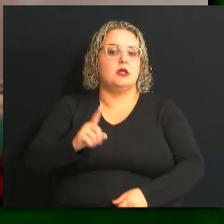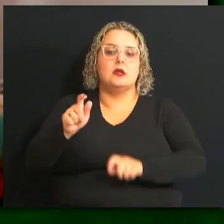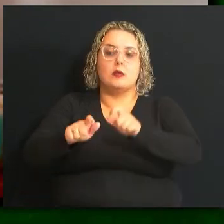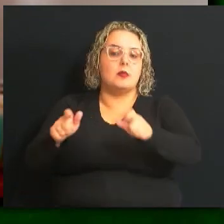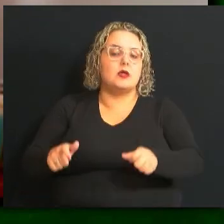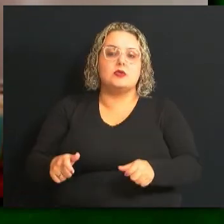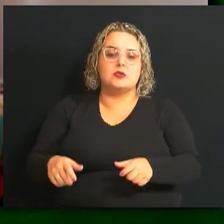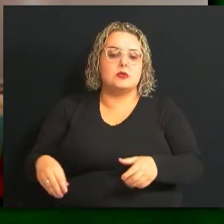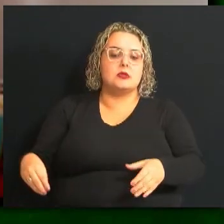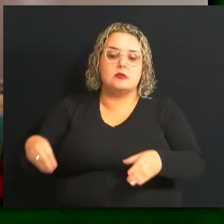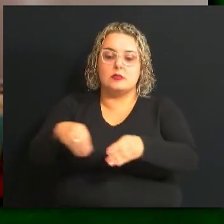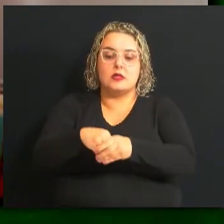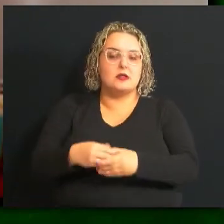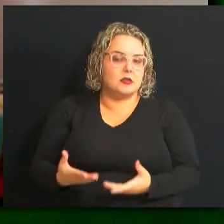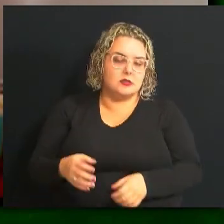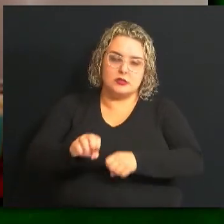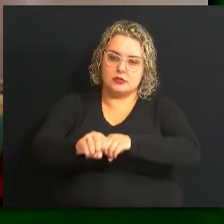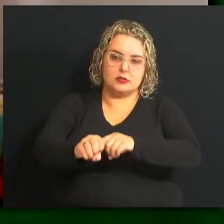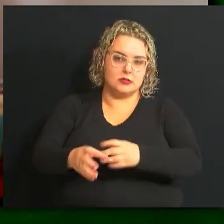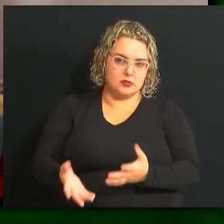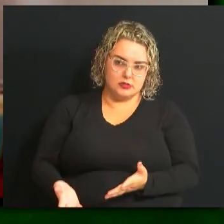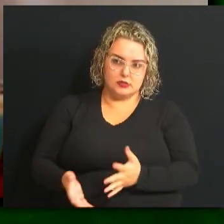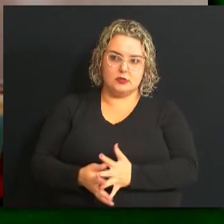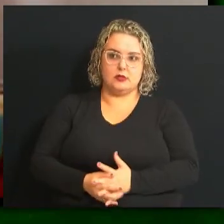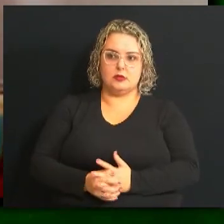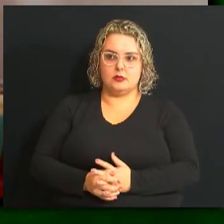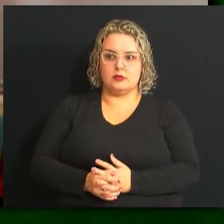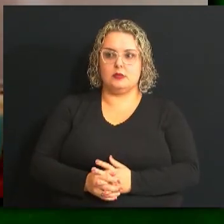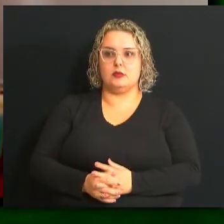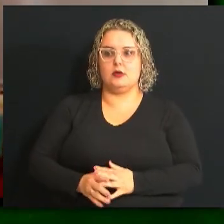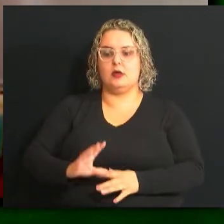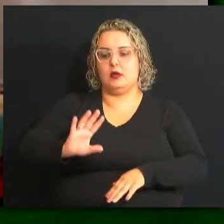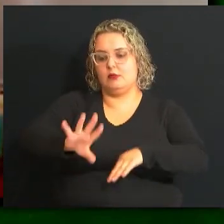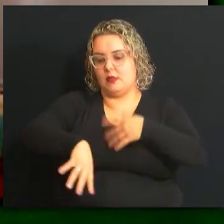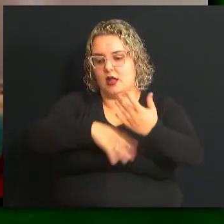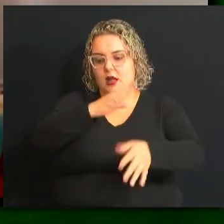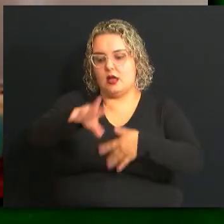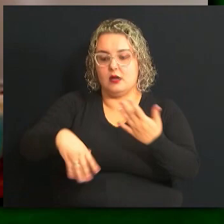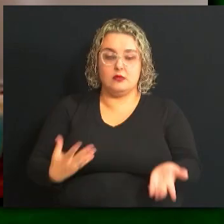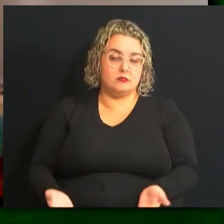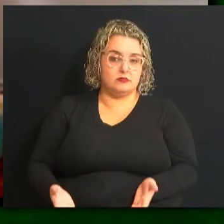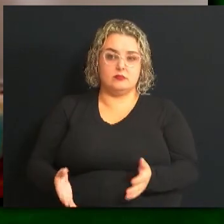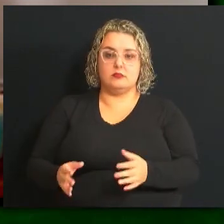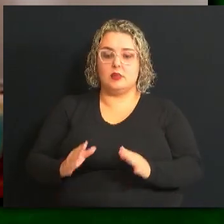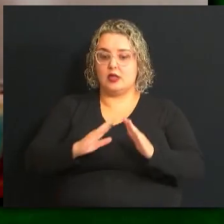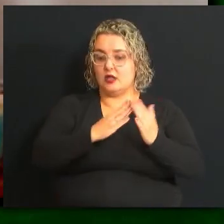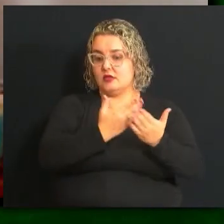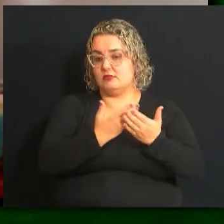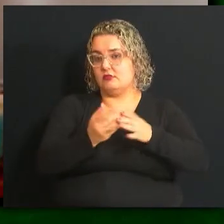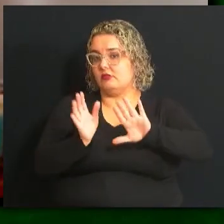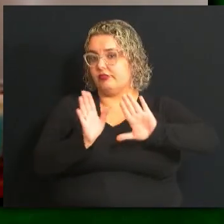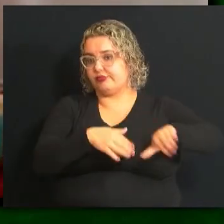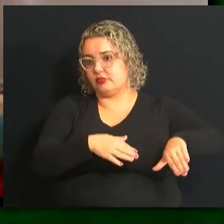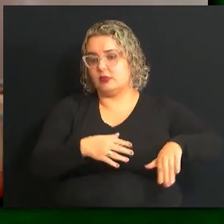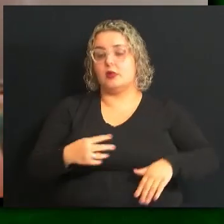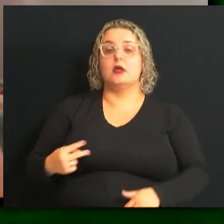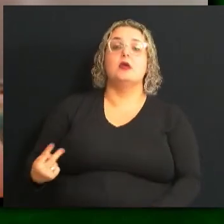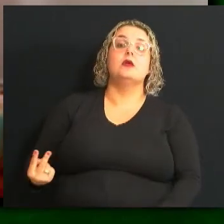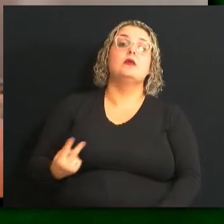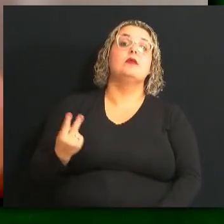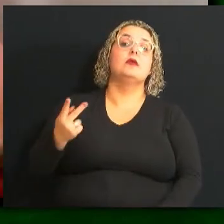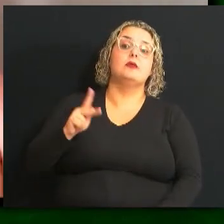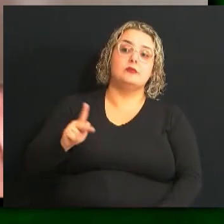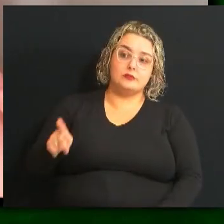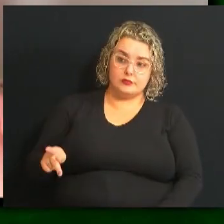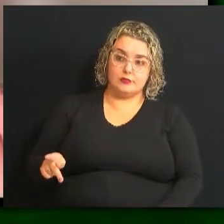né? Esse campo vai atropelando a escola, e se a gente for comparar o valor que o professor tem e o valor